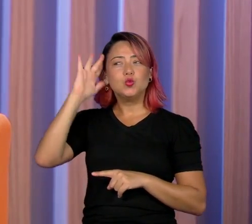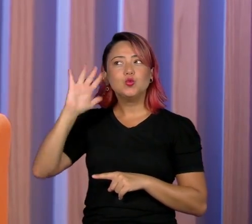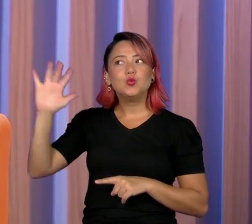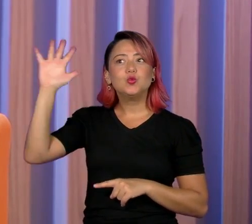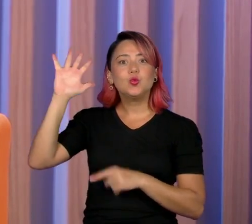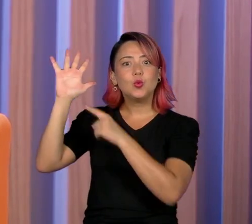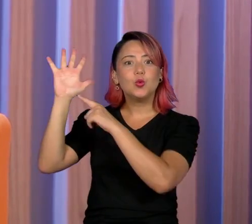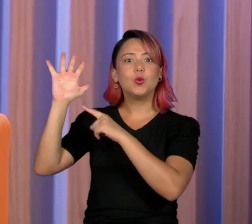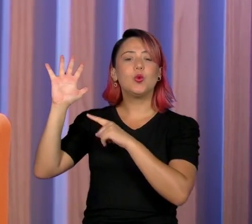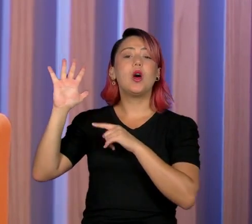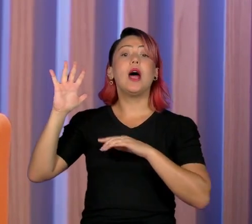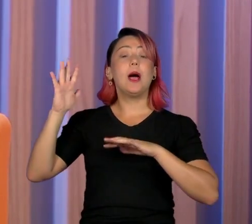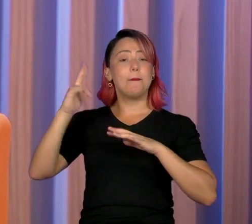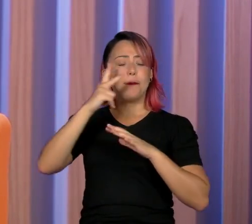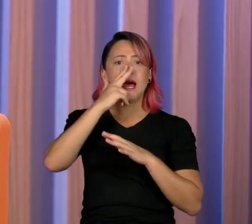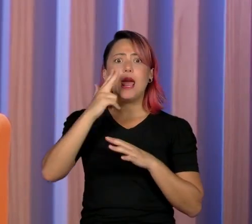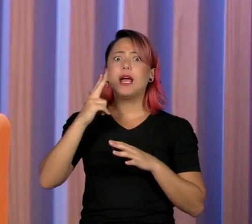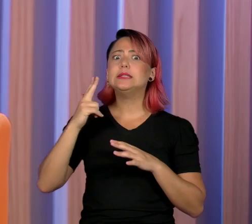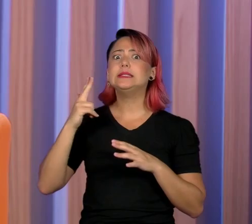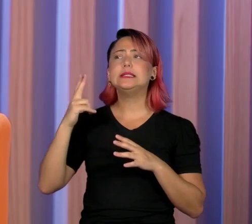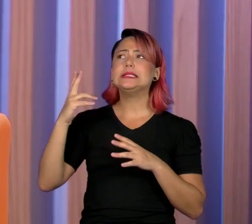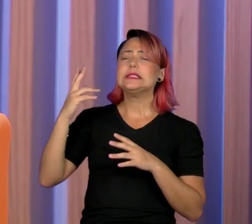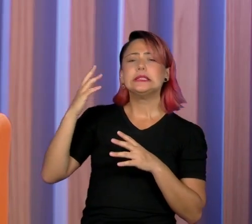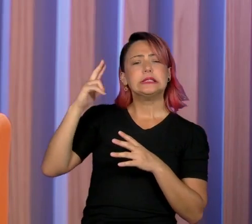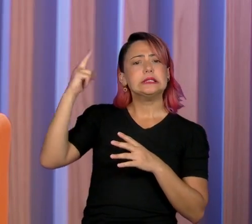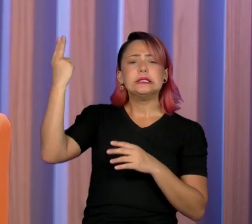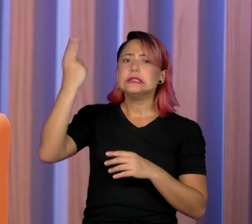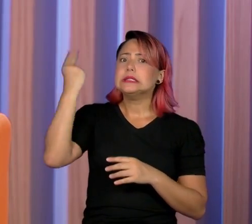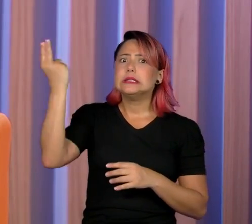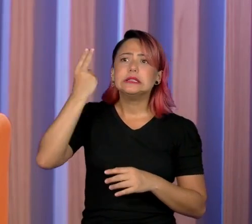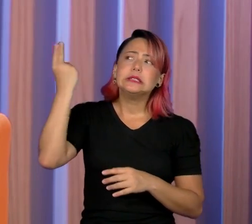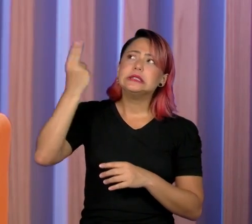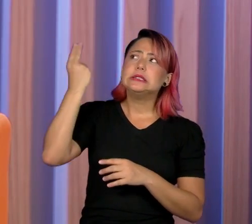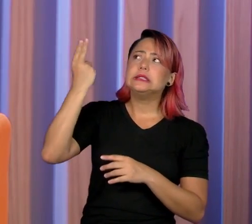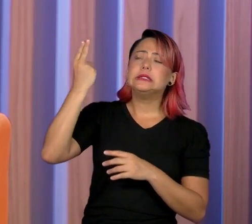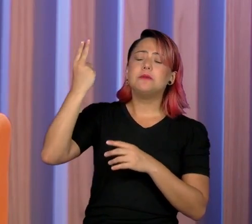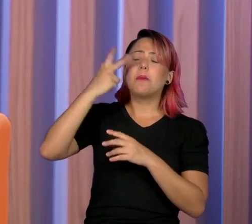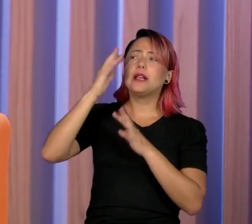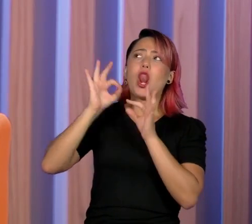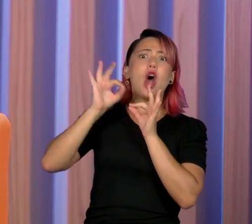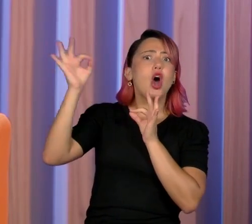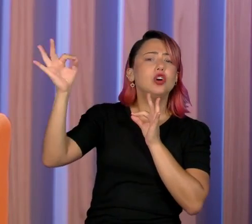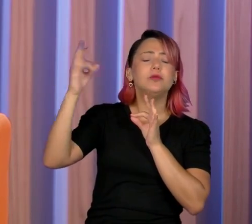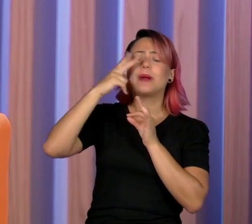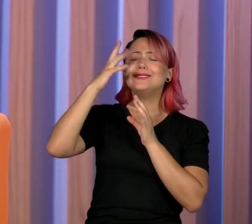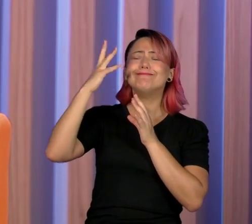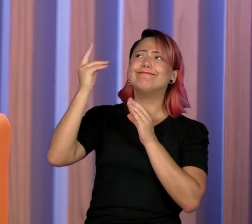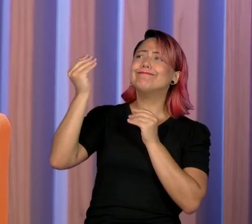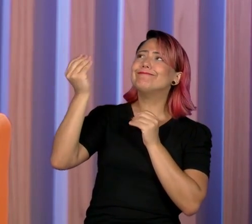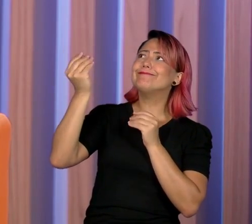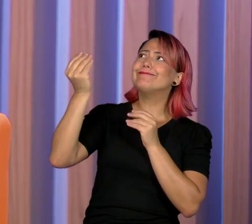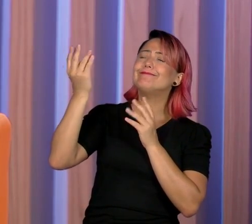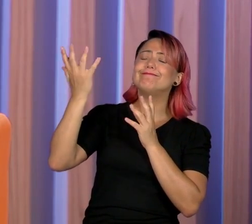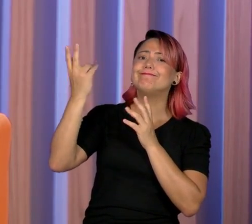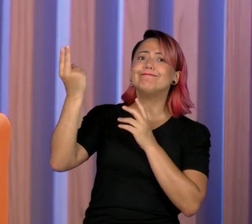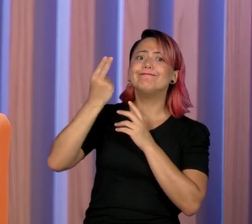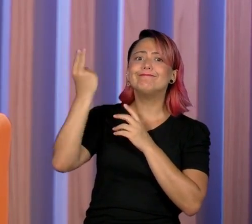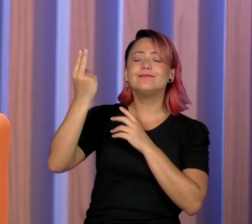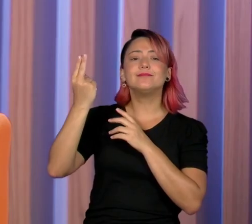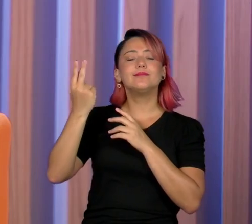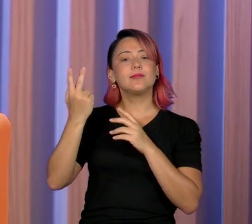vezes é tão distante pra gente, né? E eu venho aprendendo, na verdade, a sonhar, né?